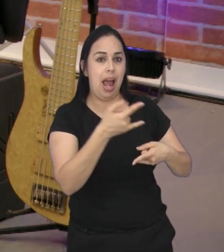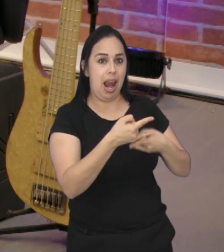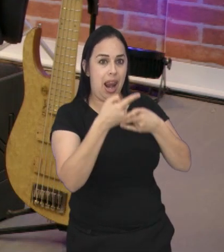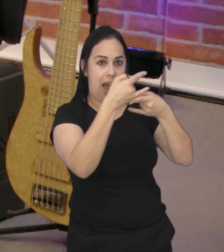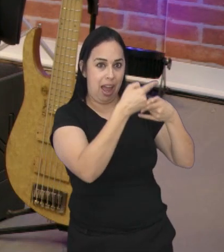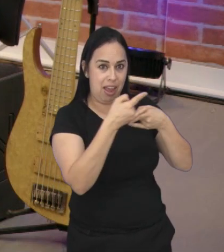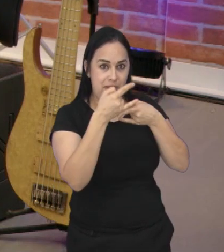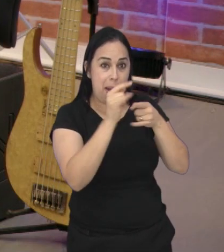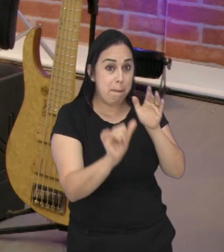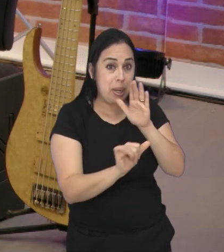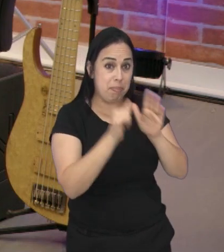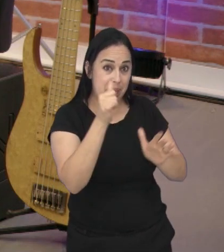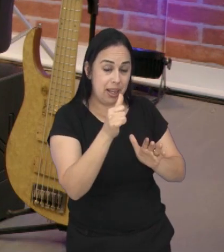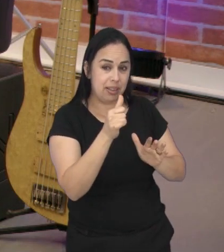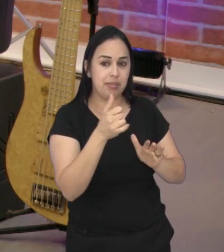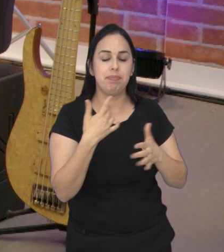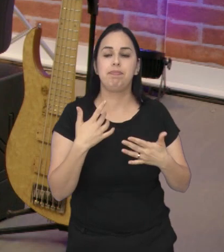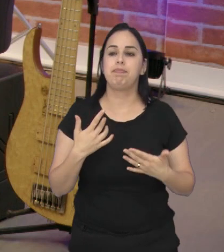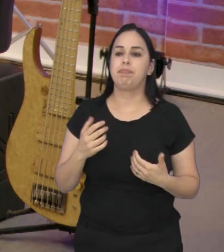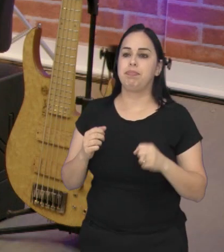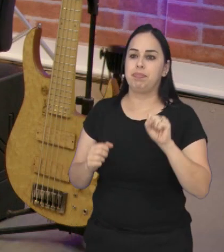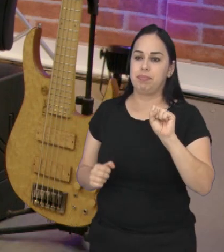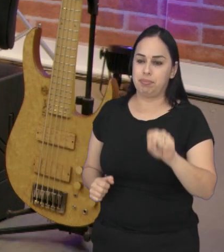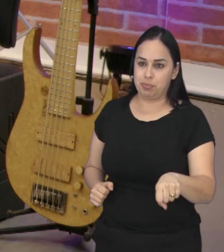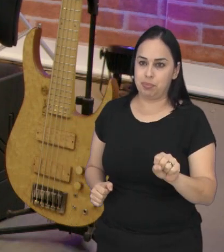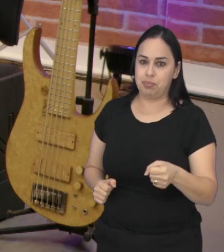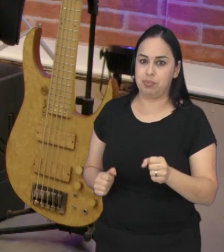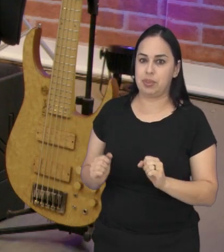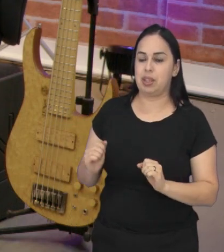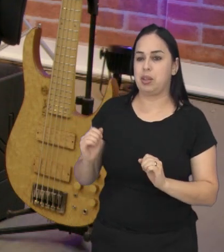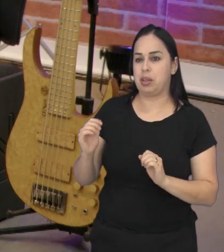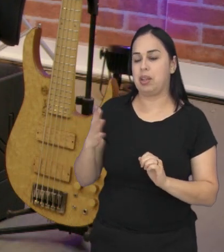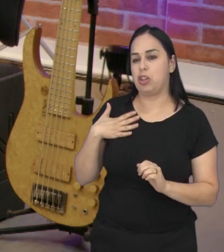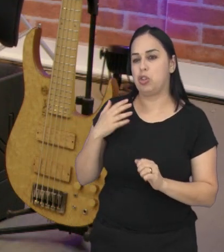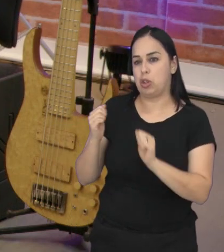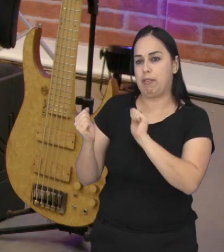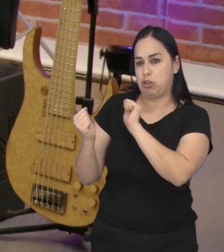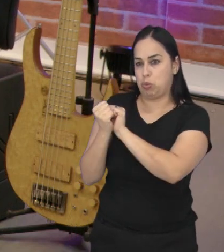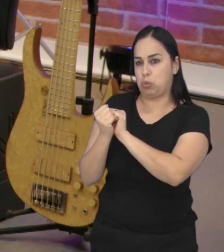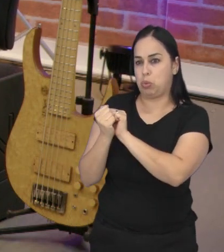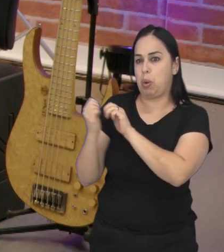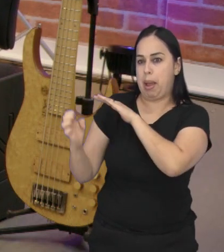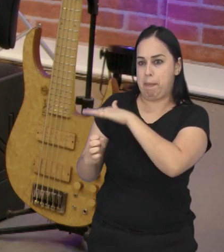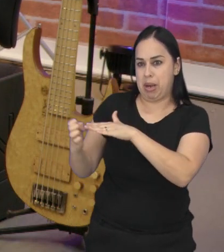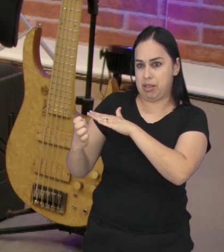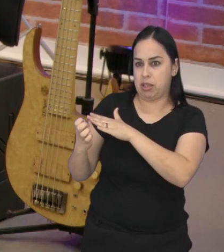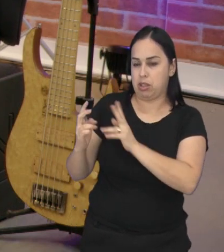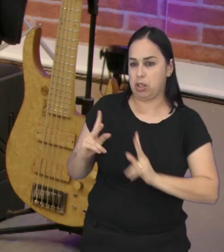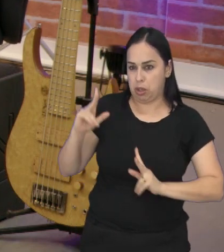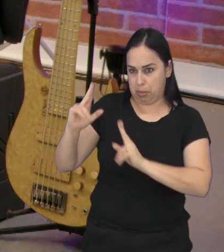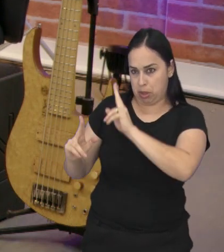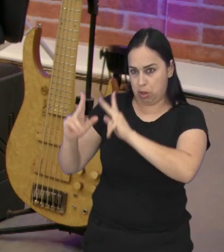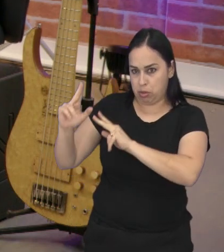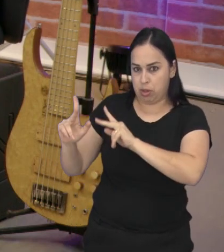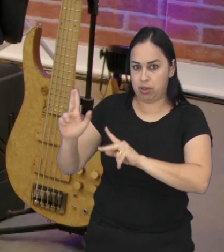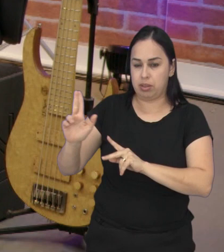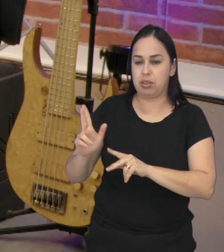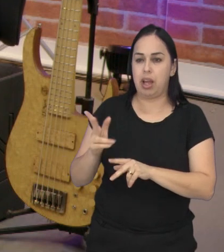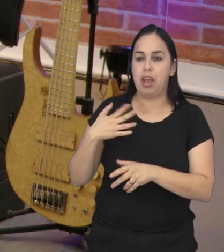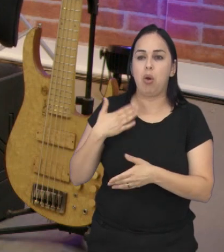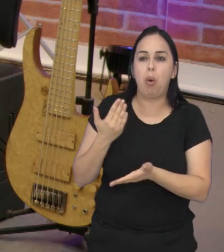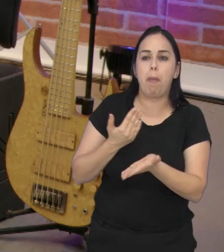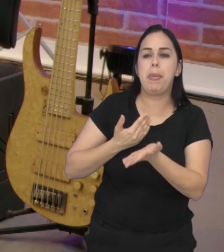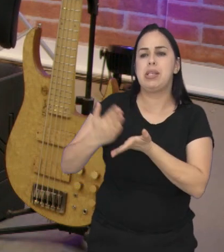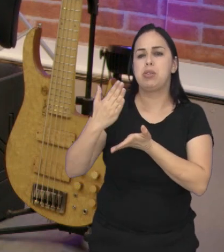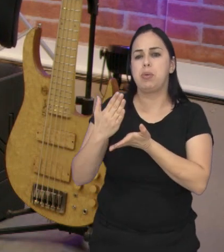primeira live na pandemia, né? Foi, a gente tava, na época, a gente tava com a produtora, né? Nesse espaço. E aí, quando começou a rolar